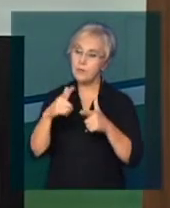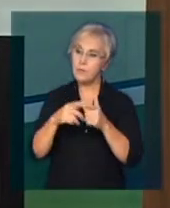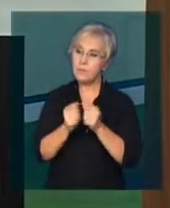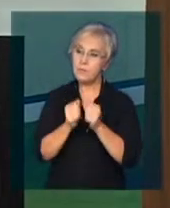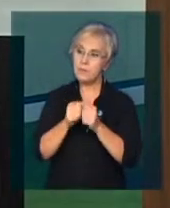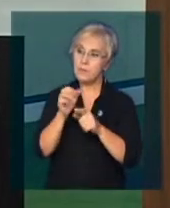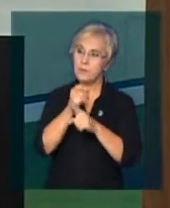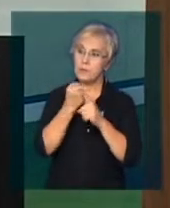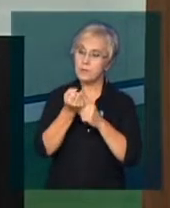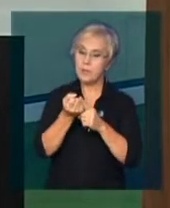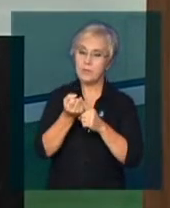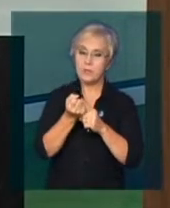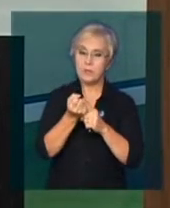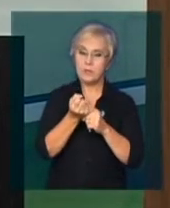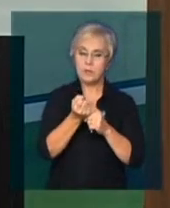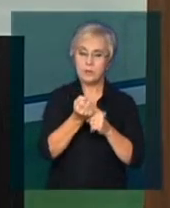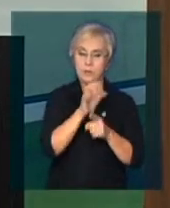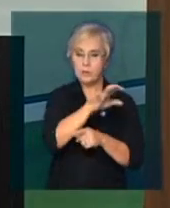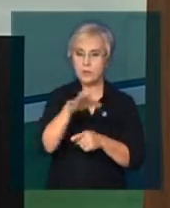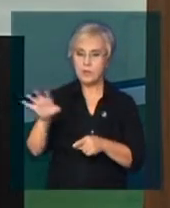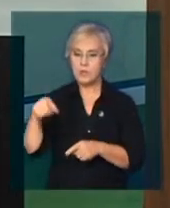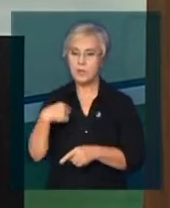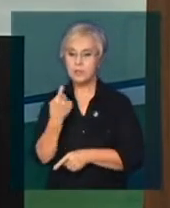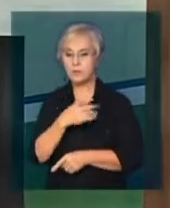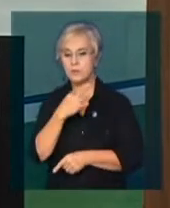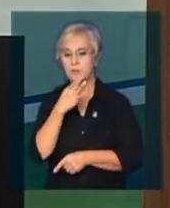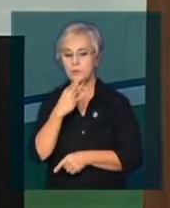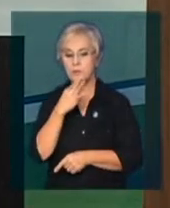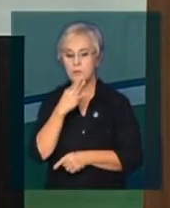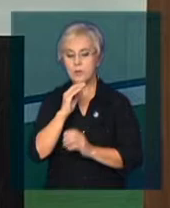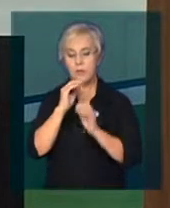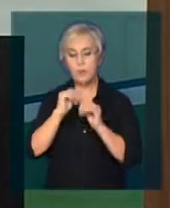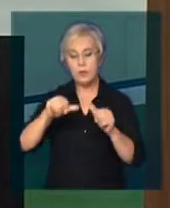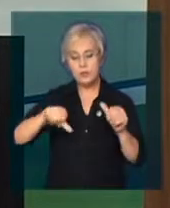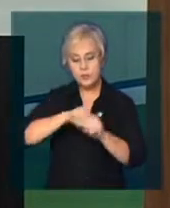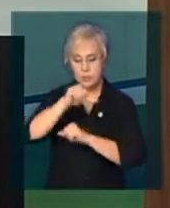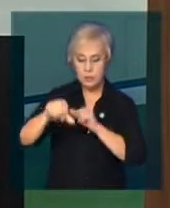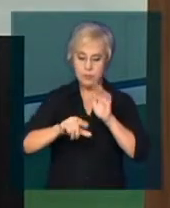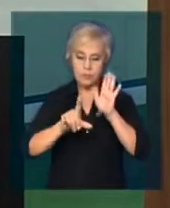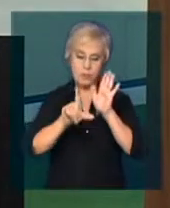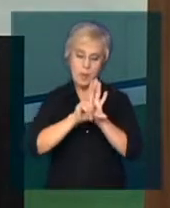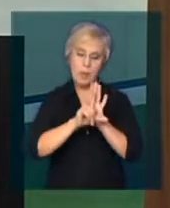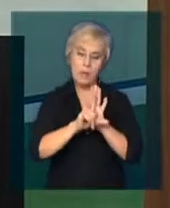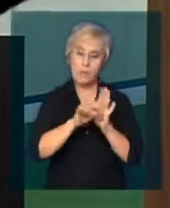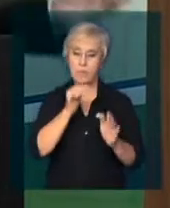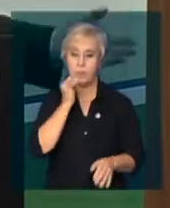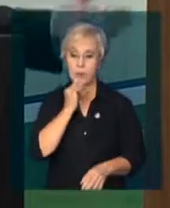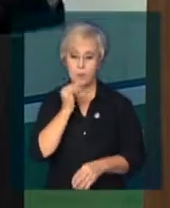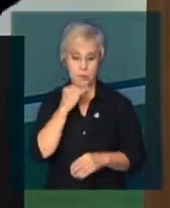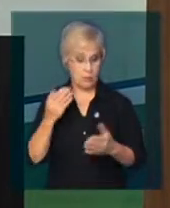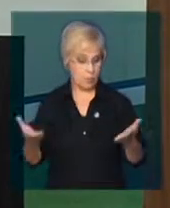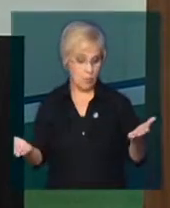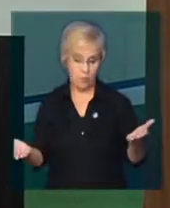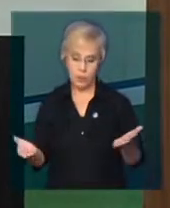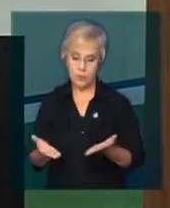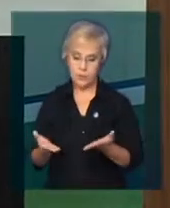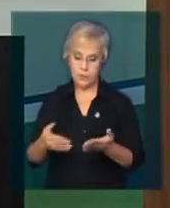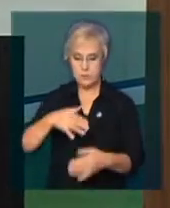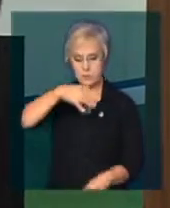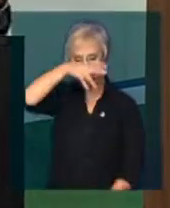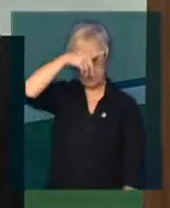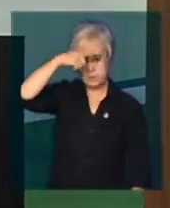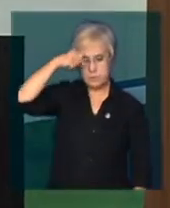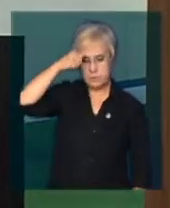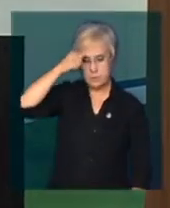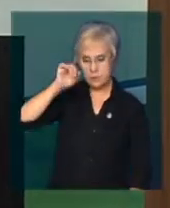sociedades e que a gente toma conhecimento e pode transformar em legislação, como hoje, em Mato Grosso do Sul,